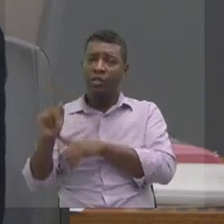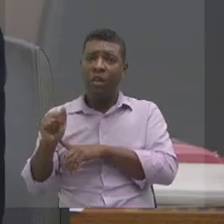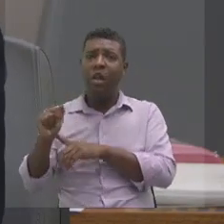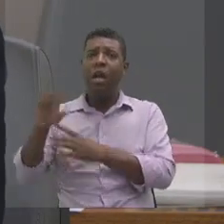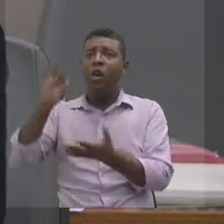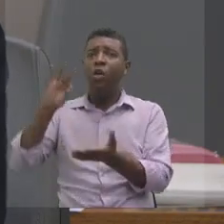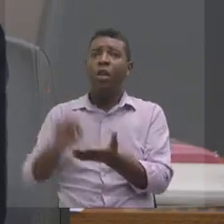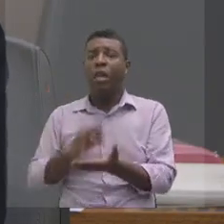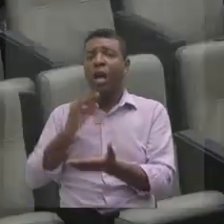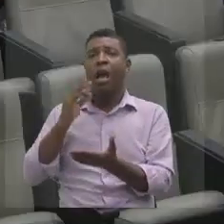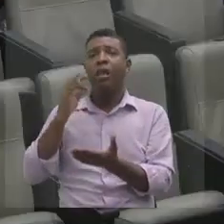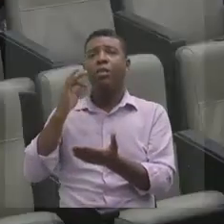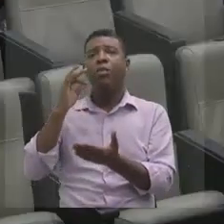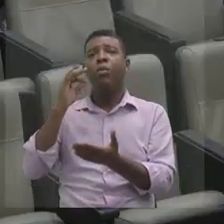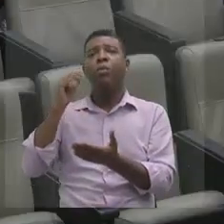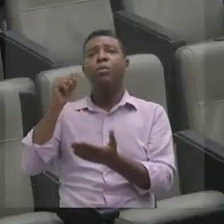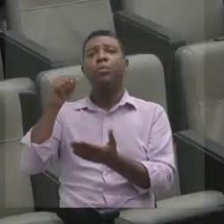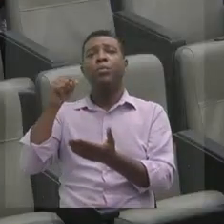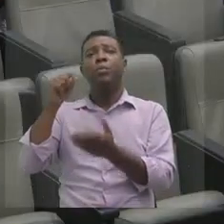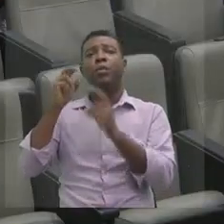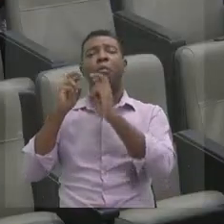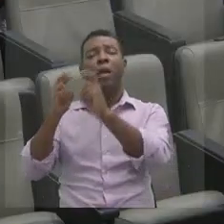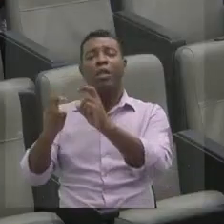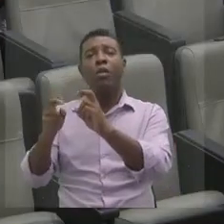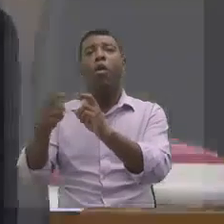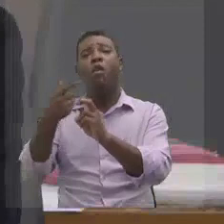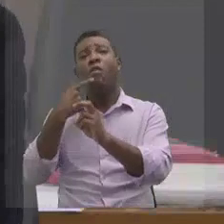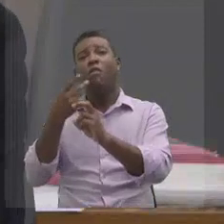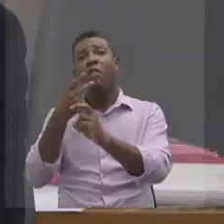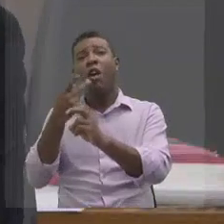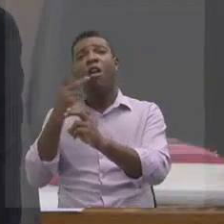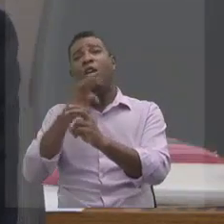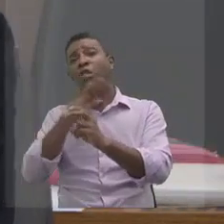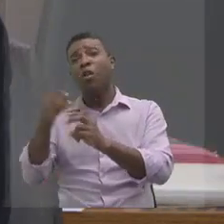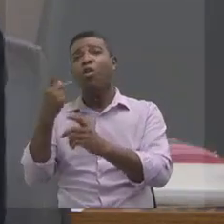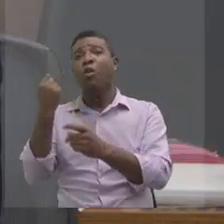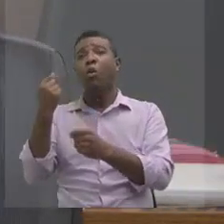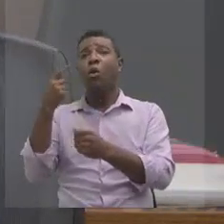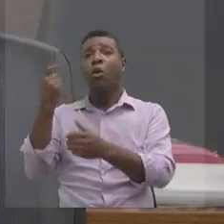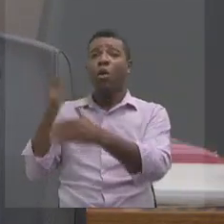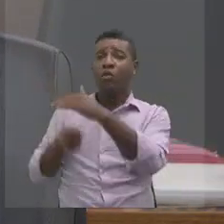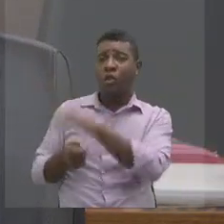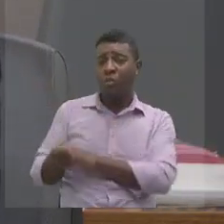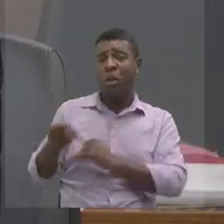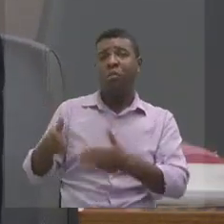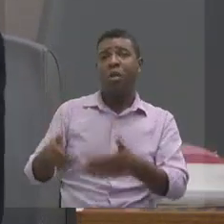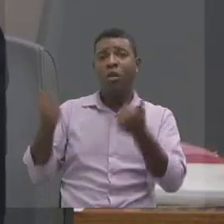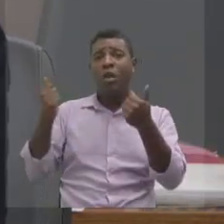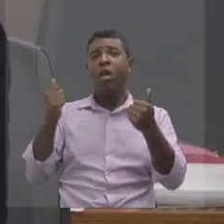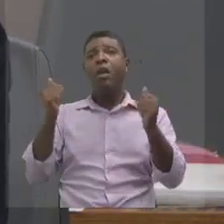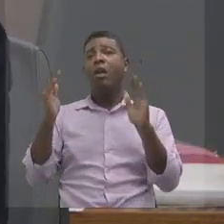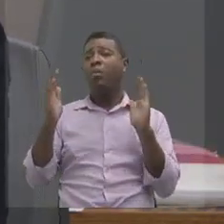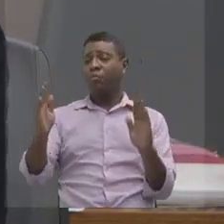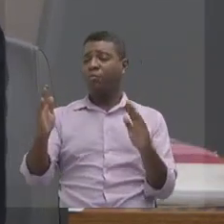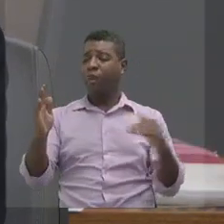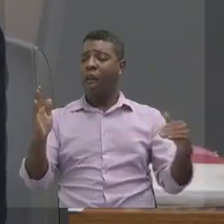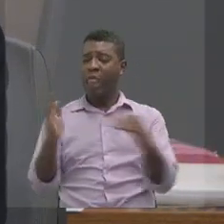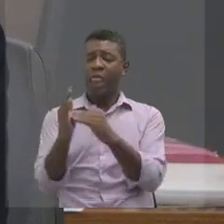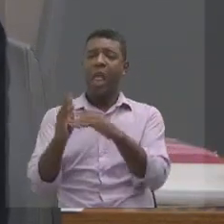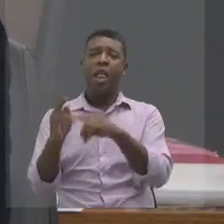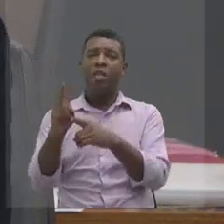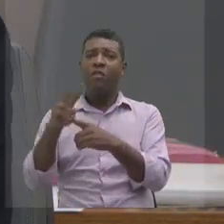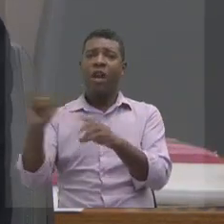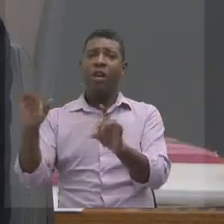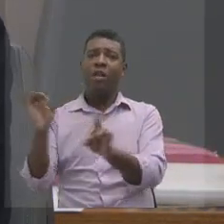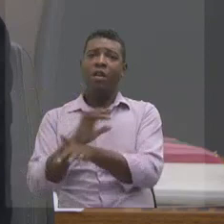O Anexo 9 que prever todos os investimentos e melhorias que serão feitos e qual que é o prazo máximo de conclusão Então entendo que é um papel fundamental nosso